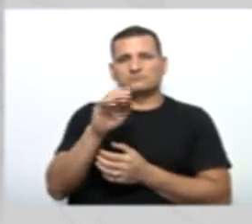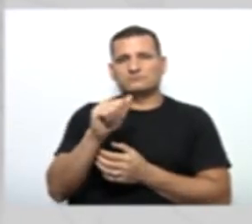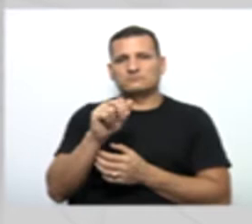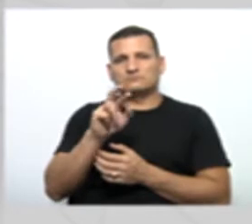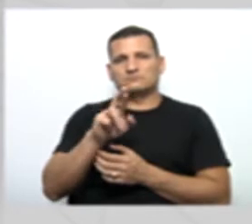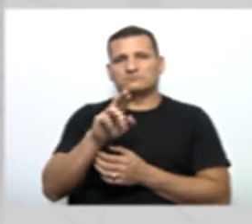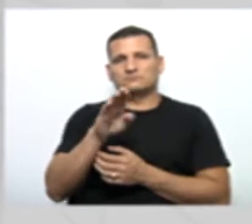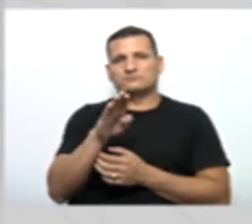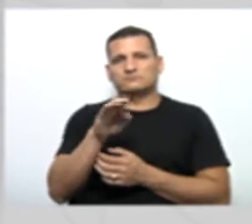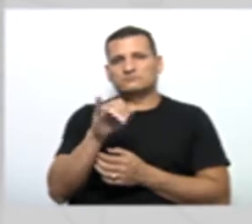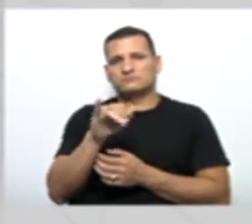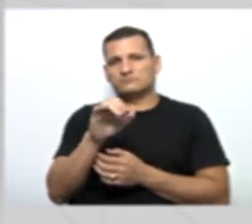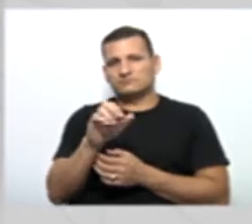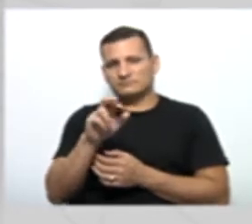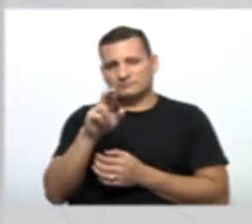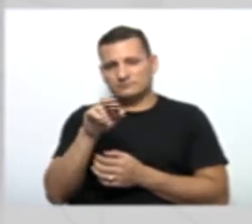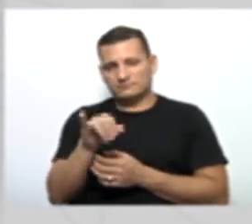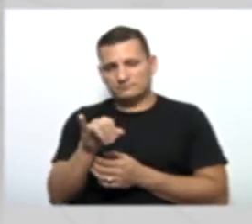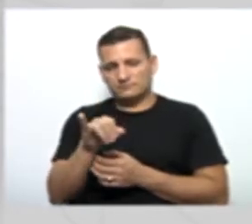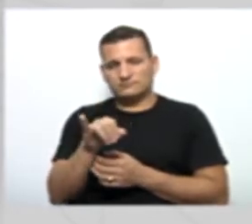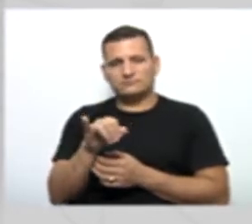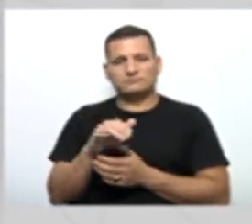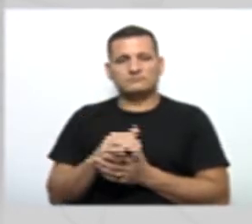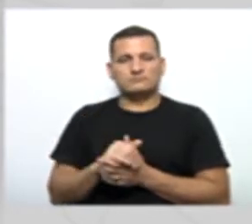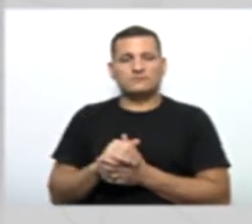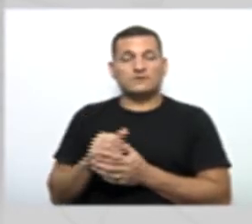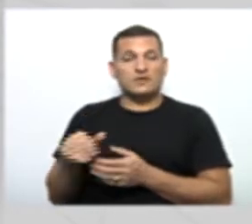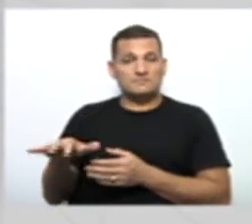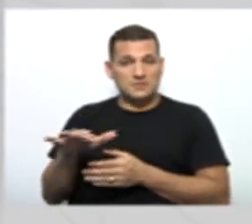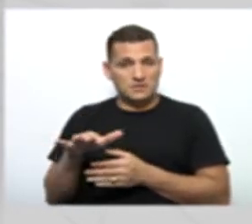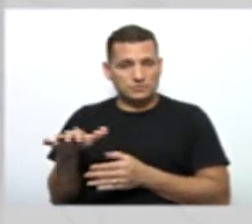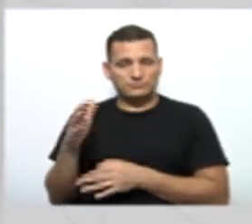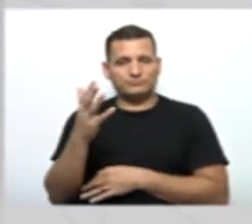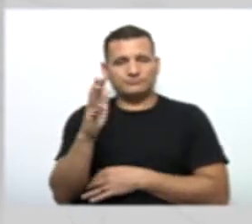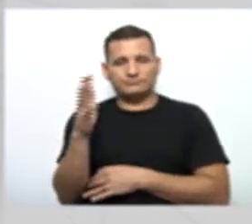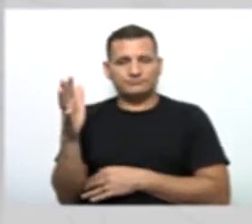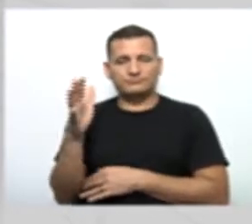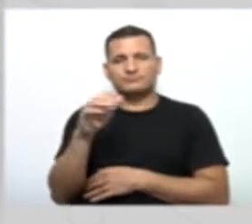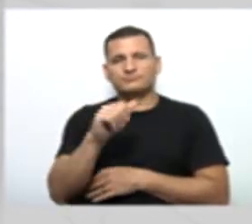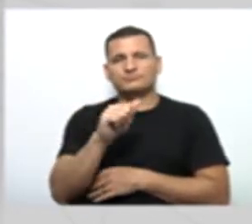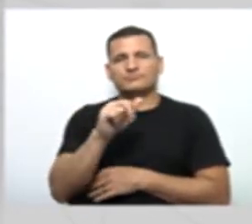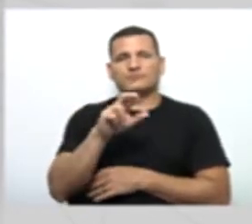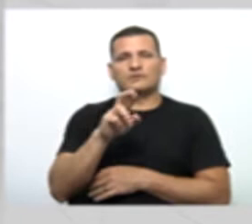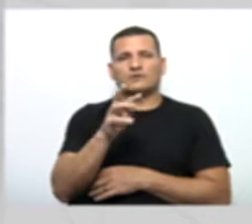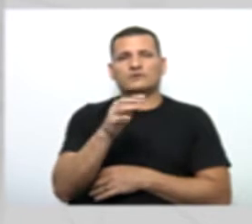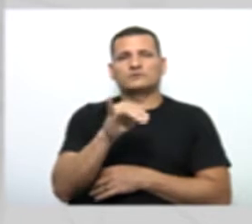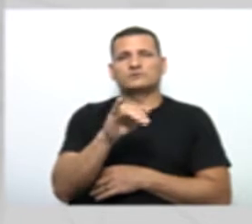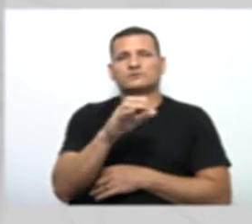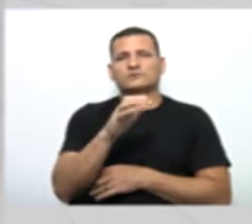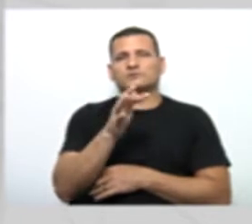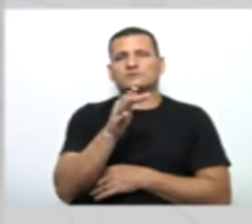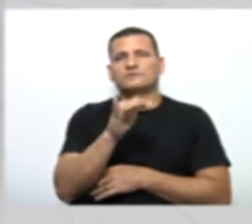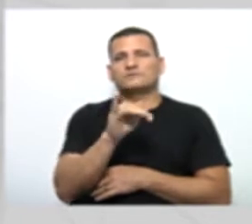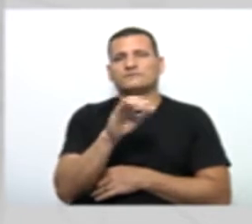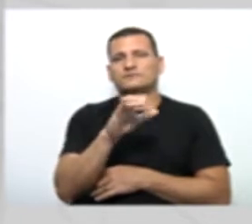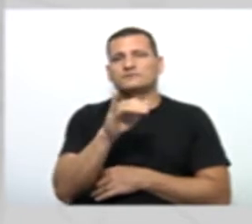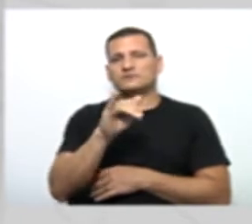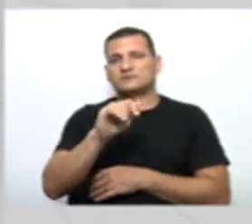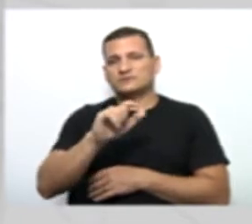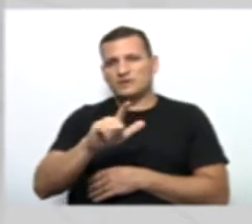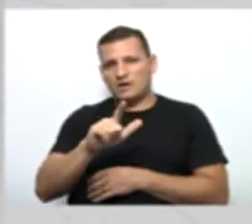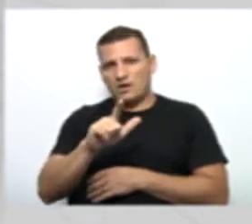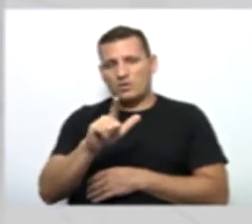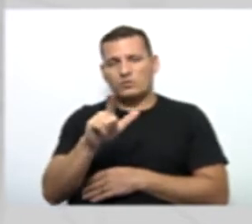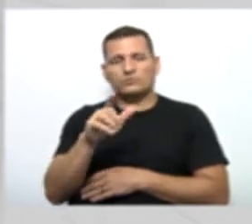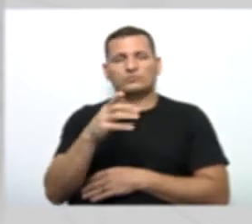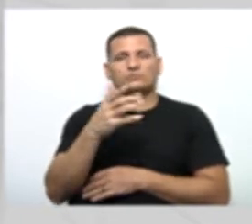meio ambiente compreende o artificial e o natural. Ou seja, meio ambiente não são só as florestas,